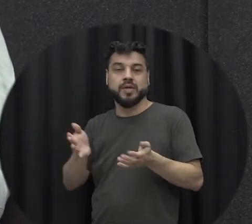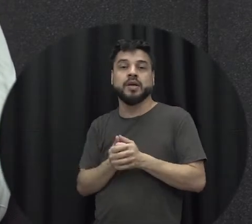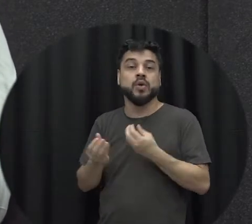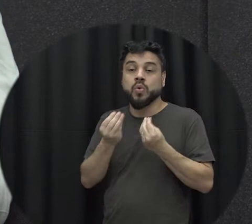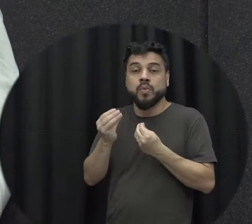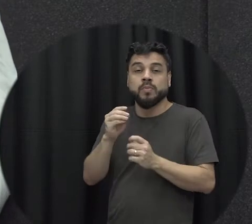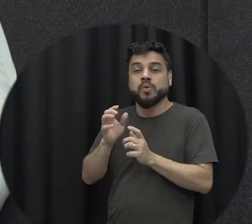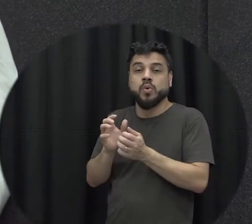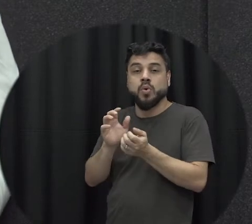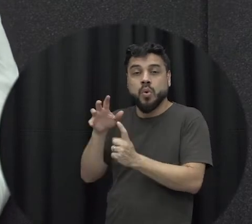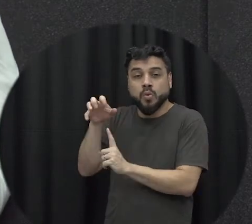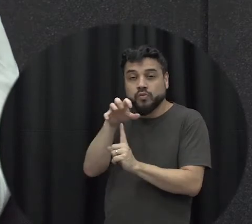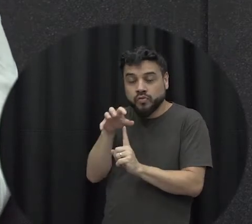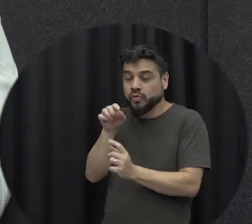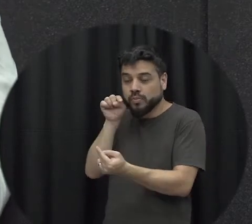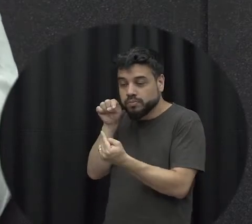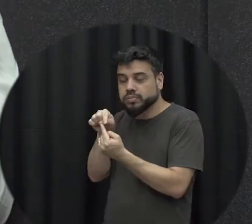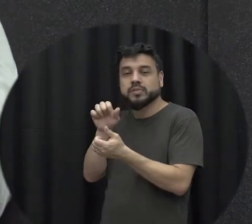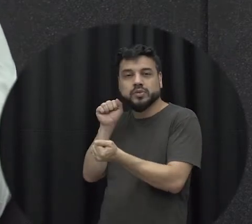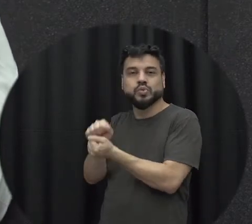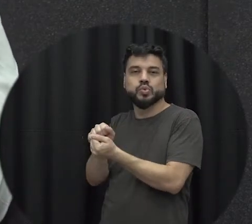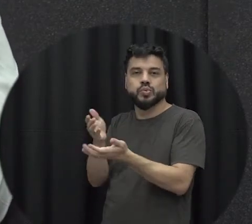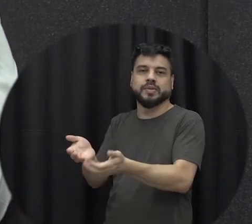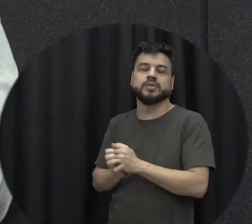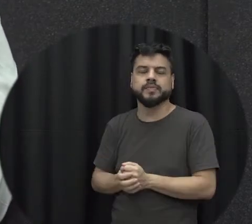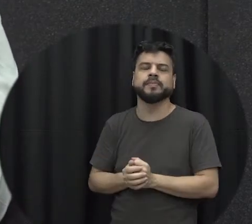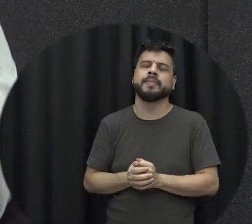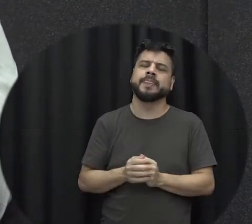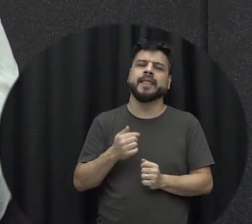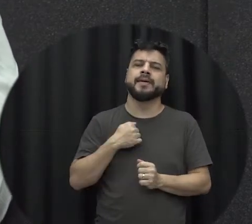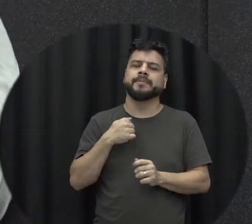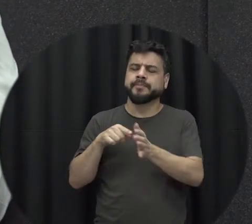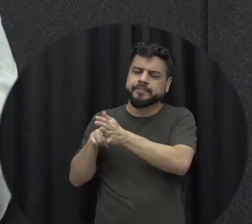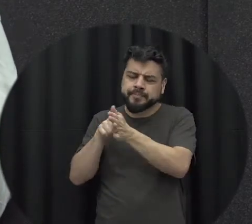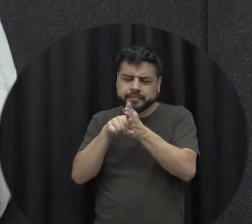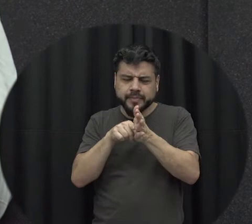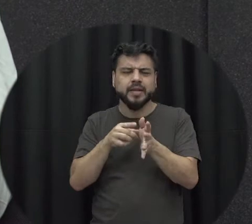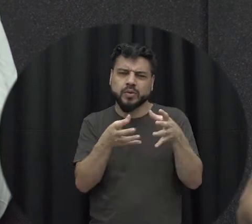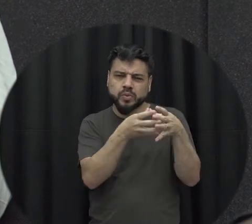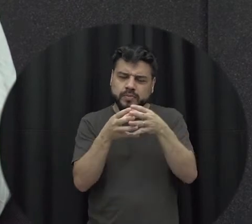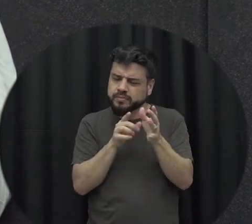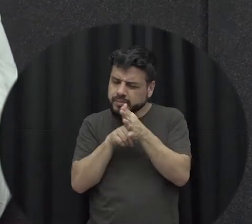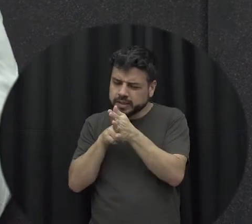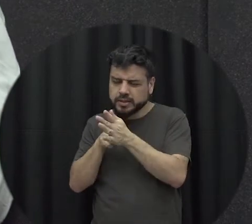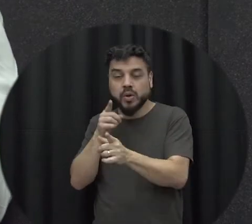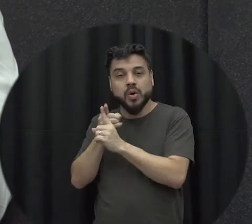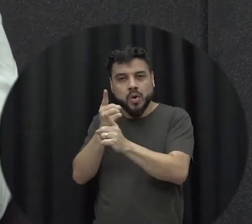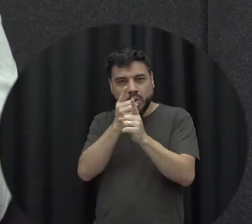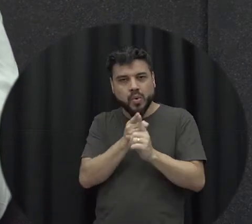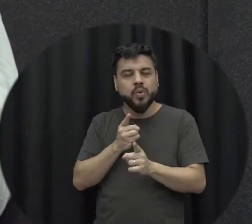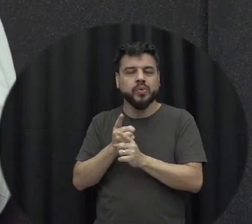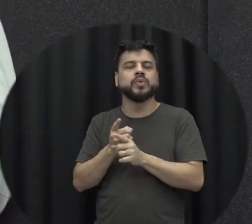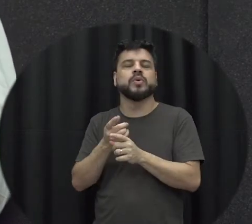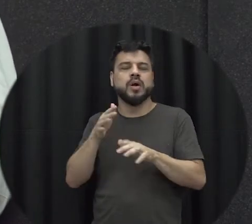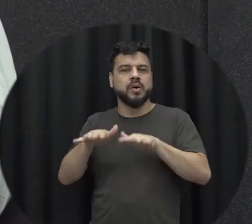desse fungo, né? E aí a gente pesquisou e achou alguns trabalhos que é uma coisa